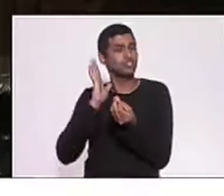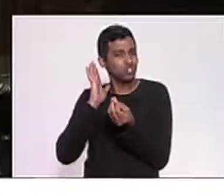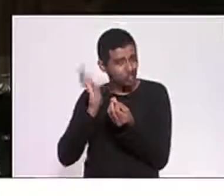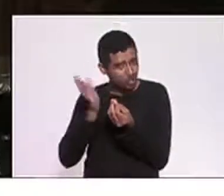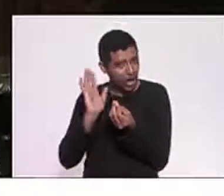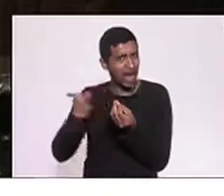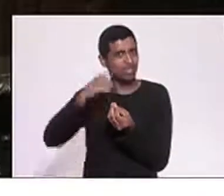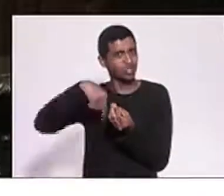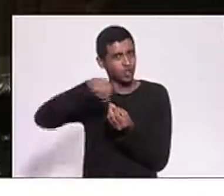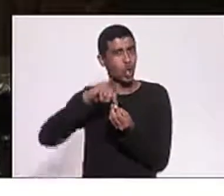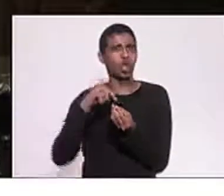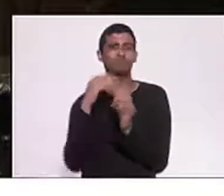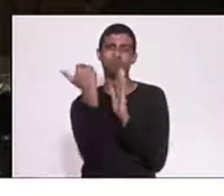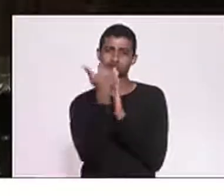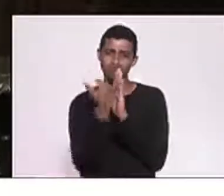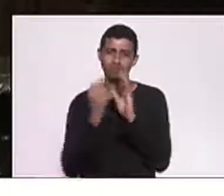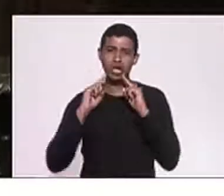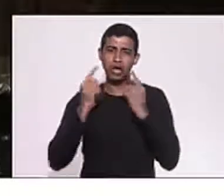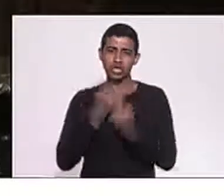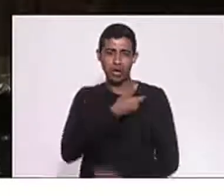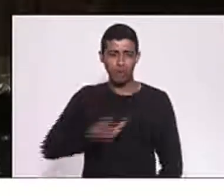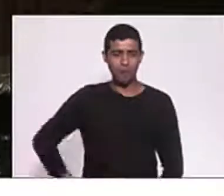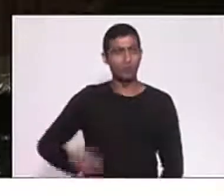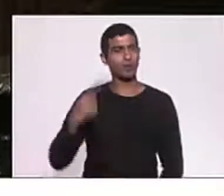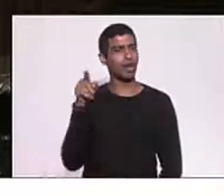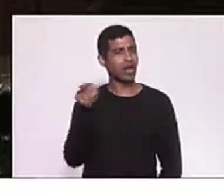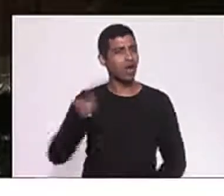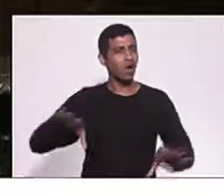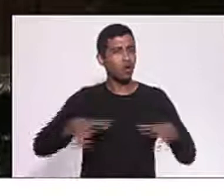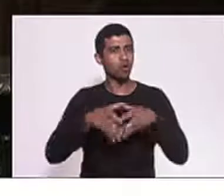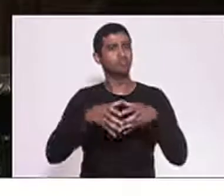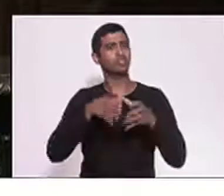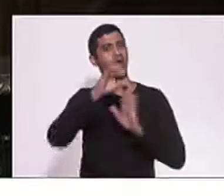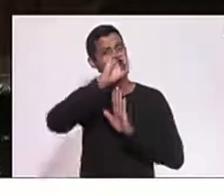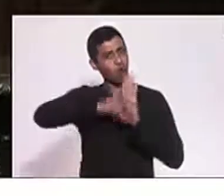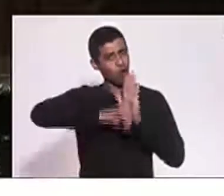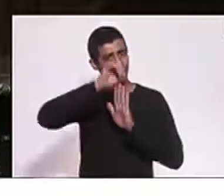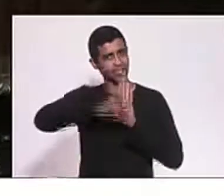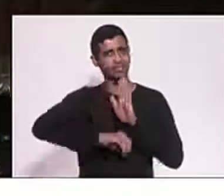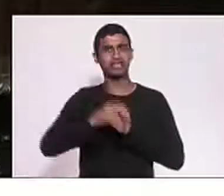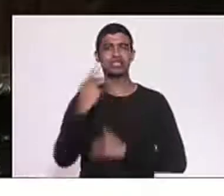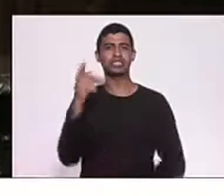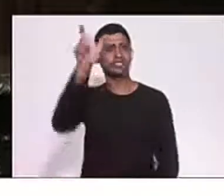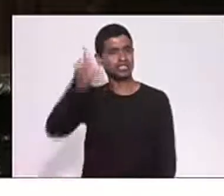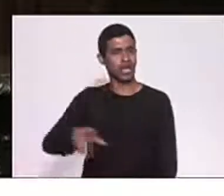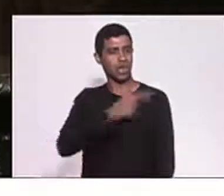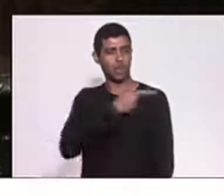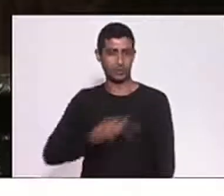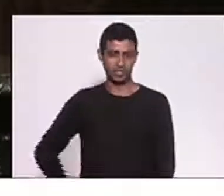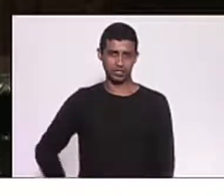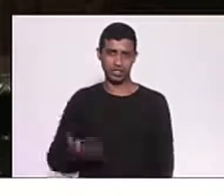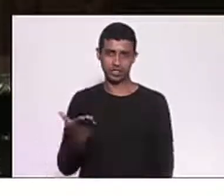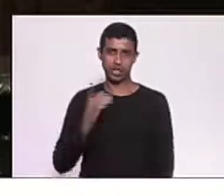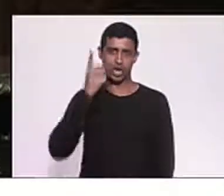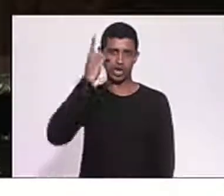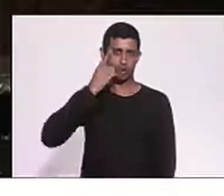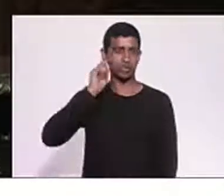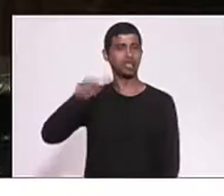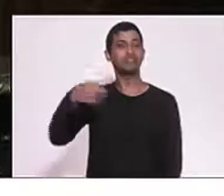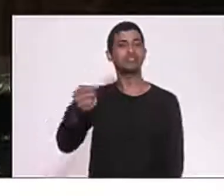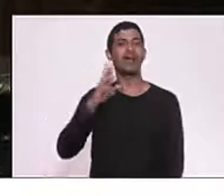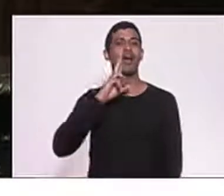pública da Comissão de Orçamento, presidida pelo deputado Rodrigo